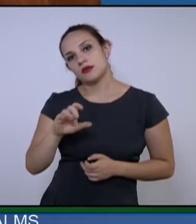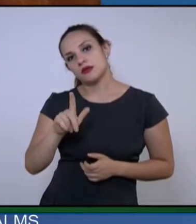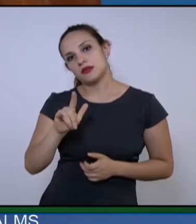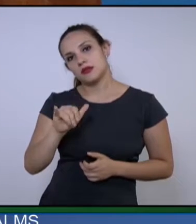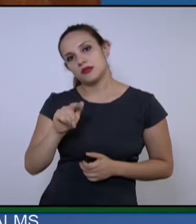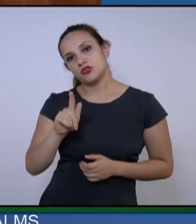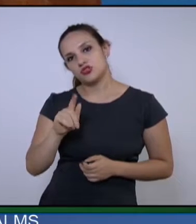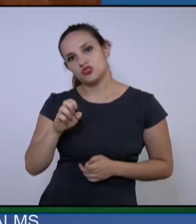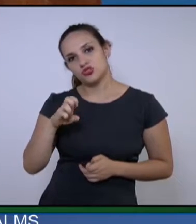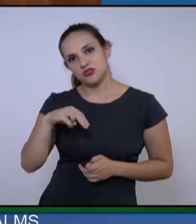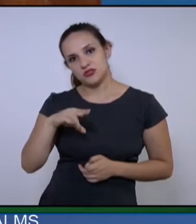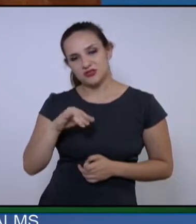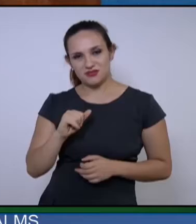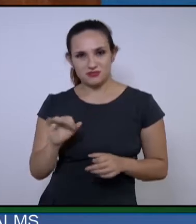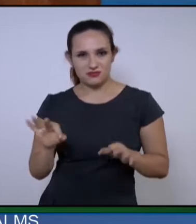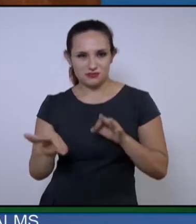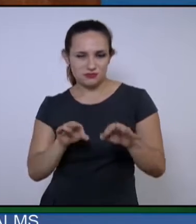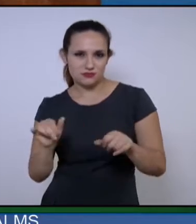Muito bem.